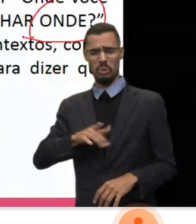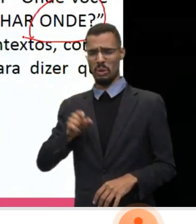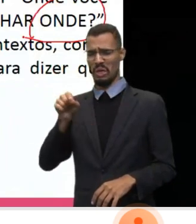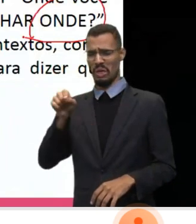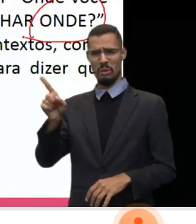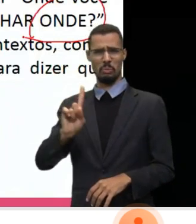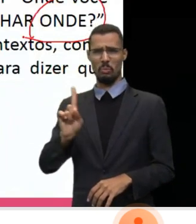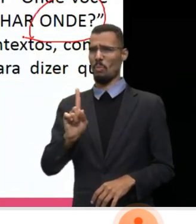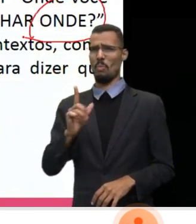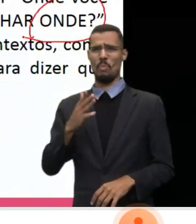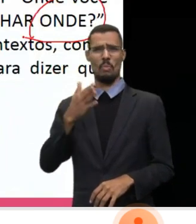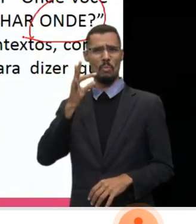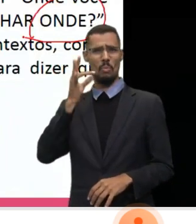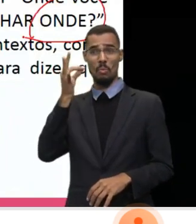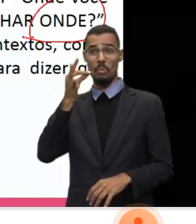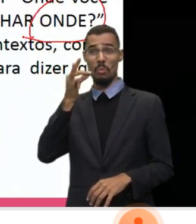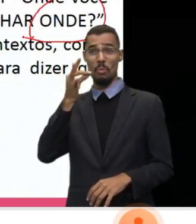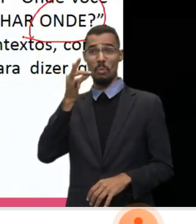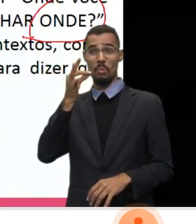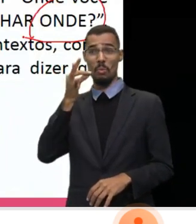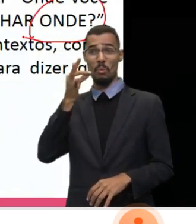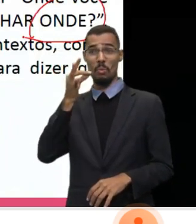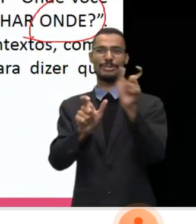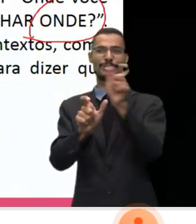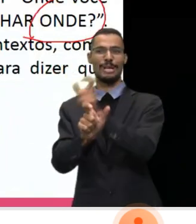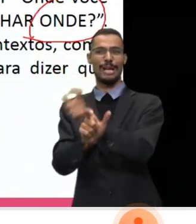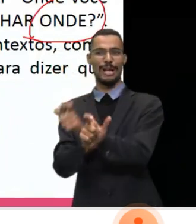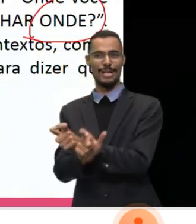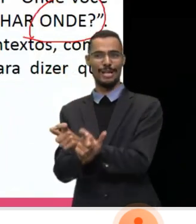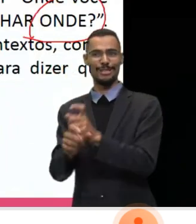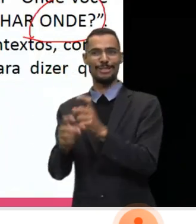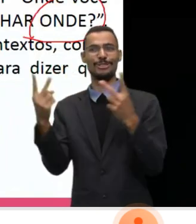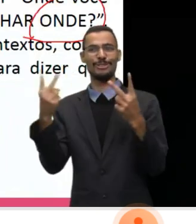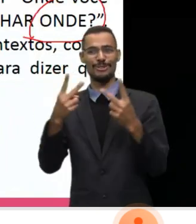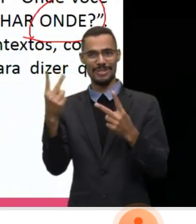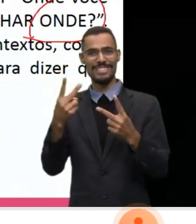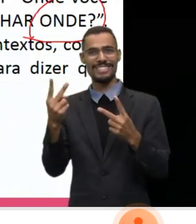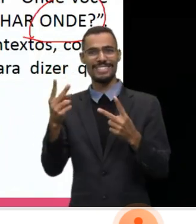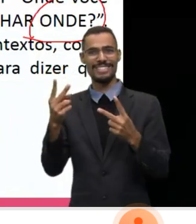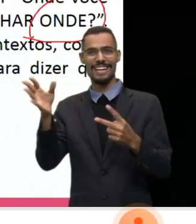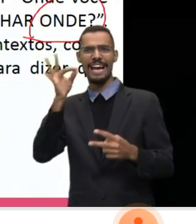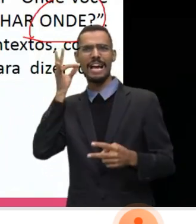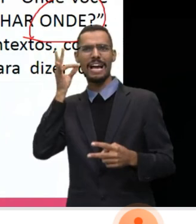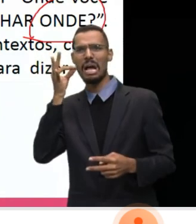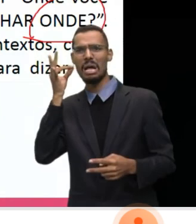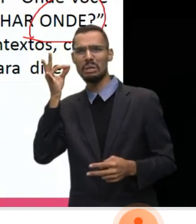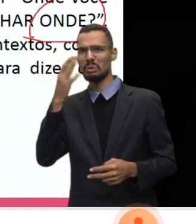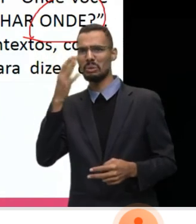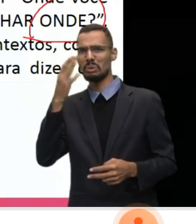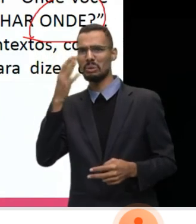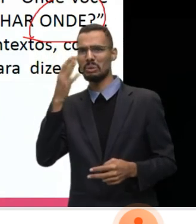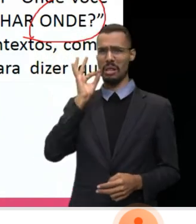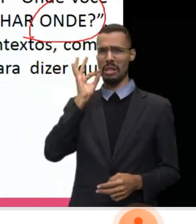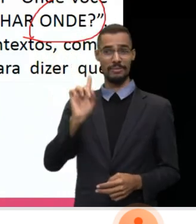gatos, mas aí coloca gato, ela não gosta de gato.